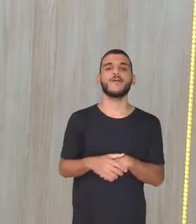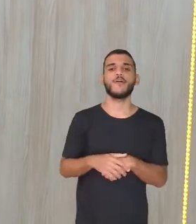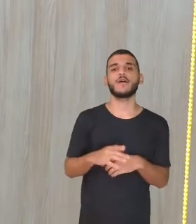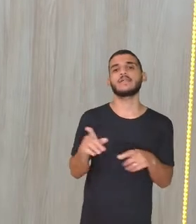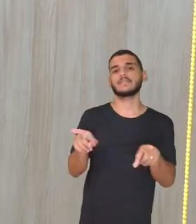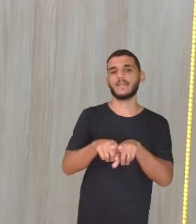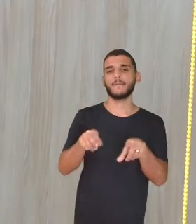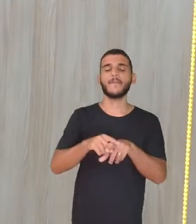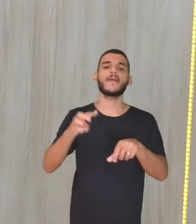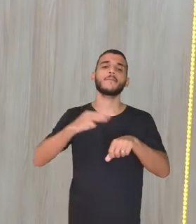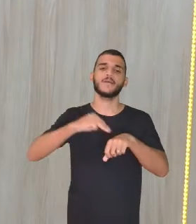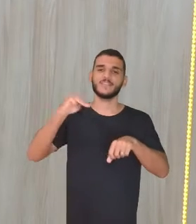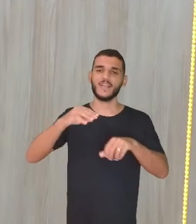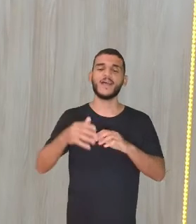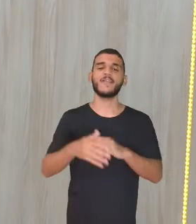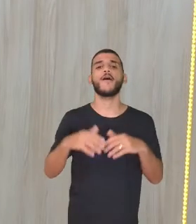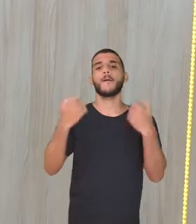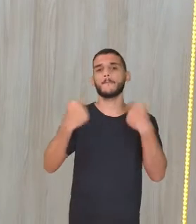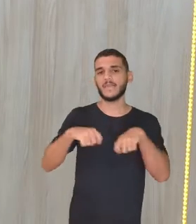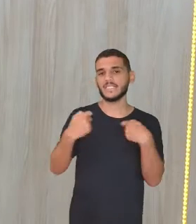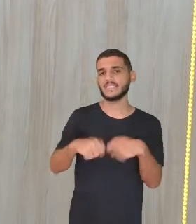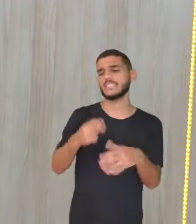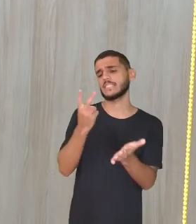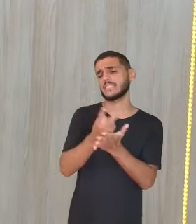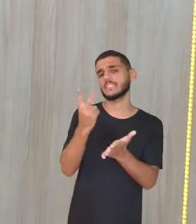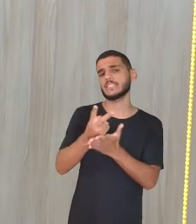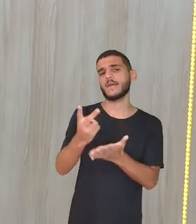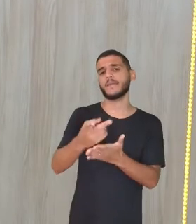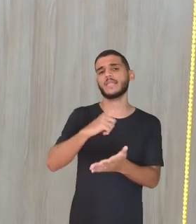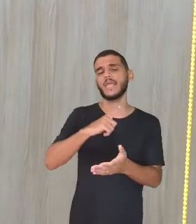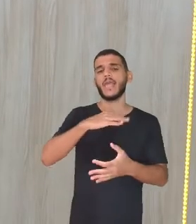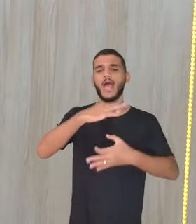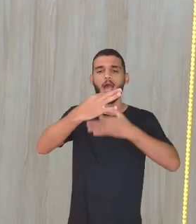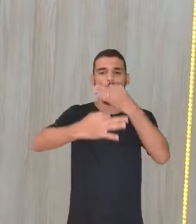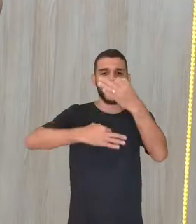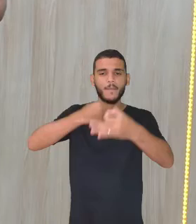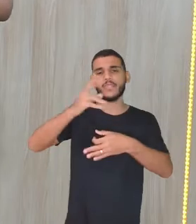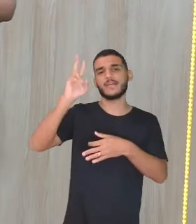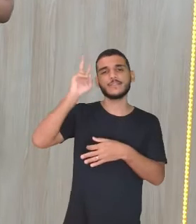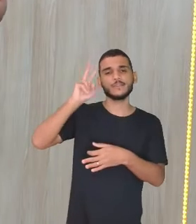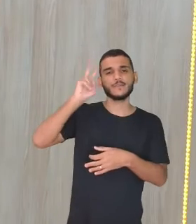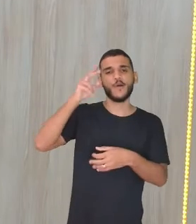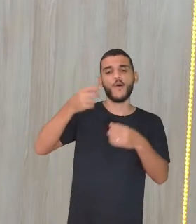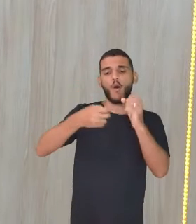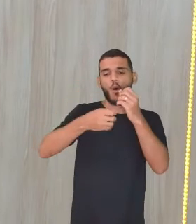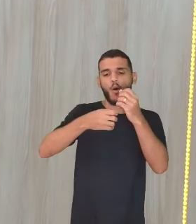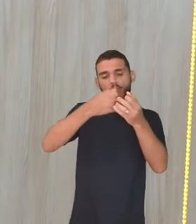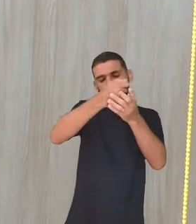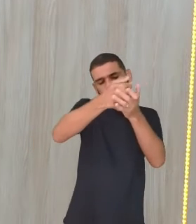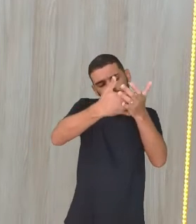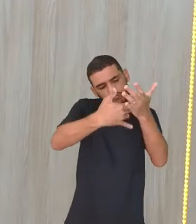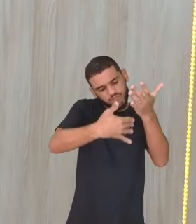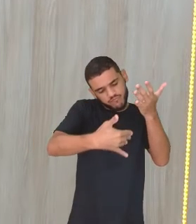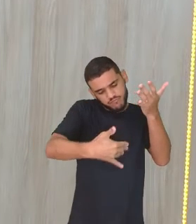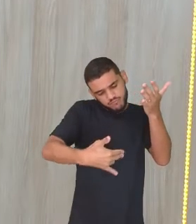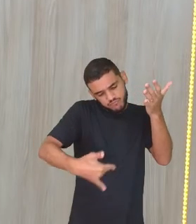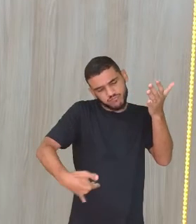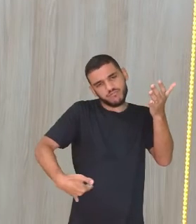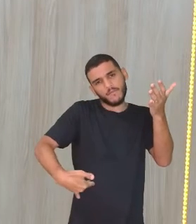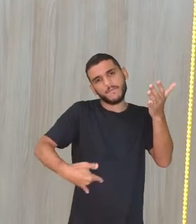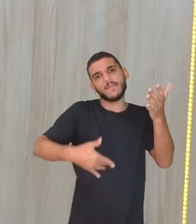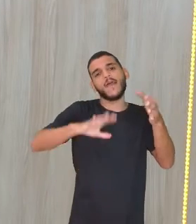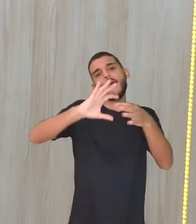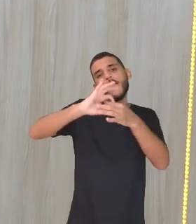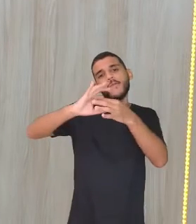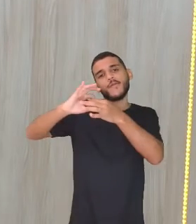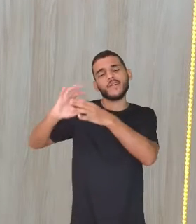de mestrado, a gente tem que fazer essa argumentação histórica grande para contextualizar a nossa